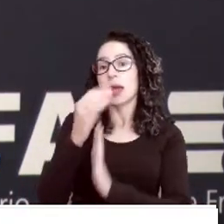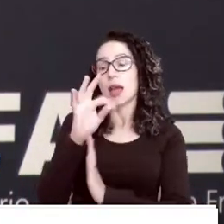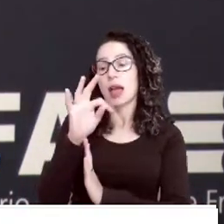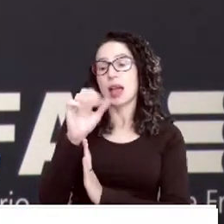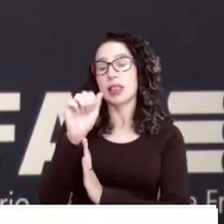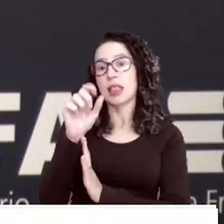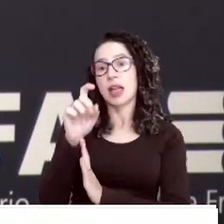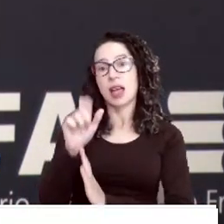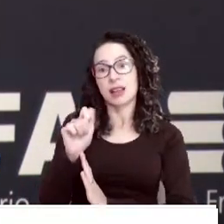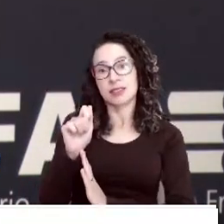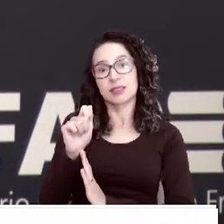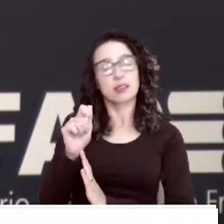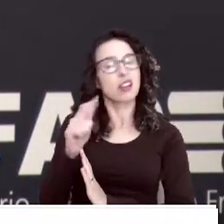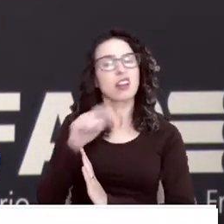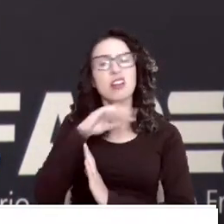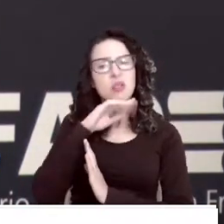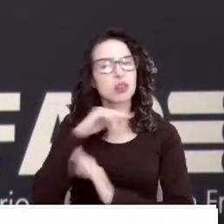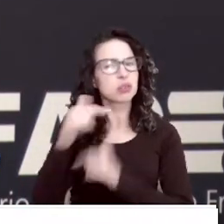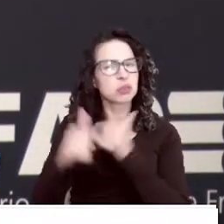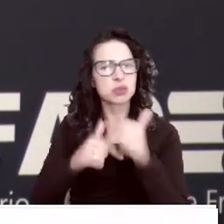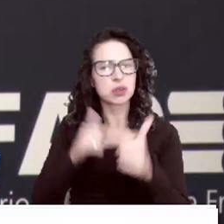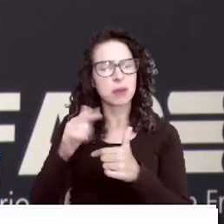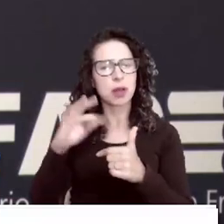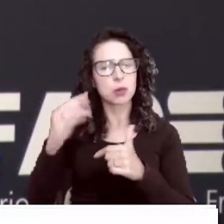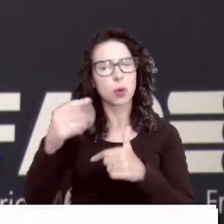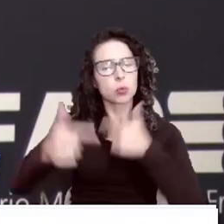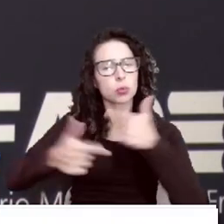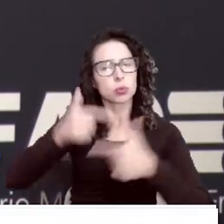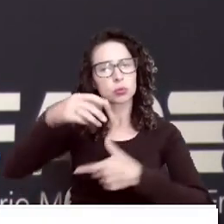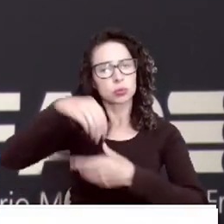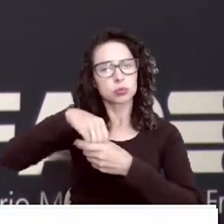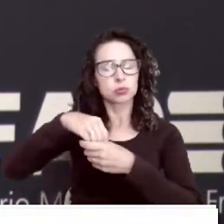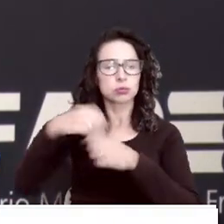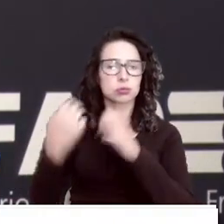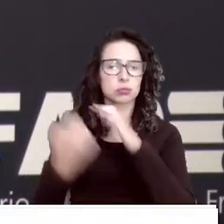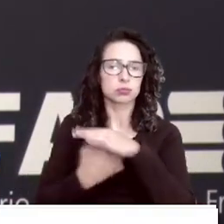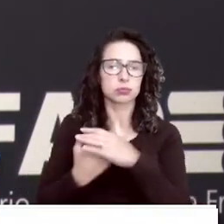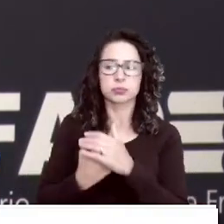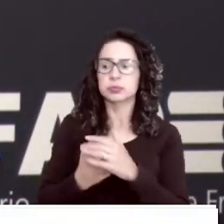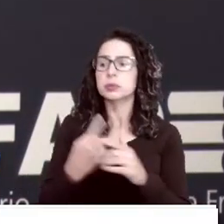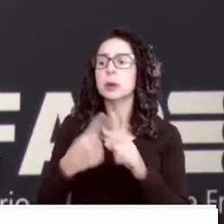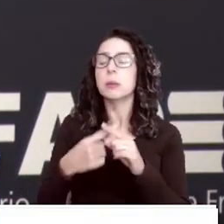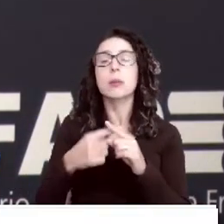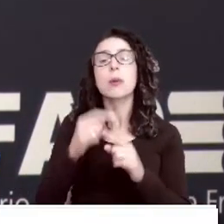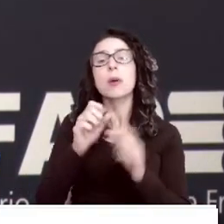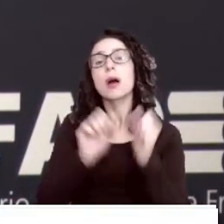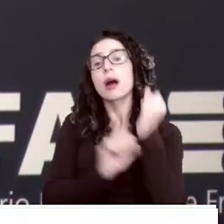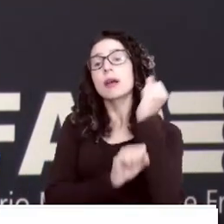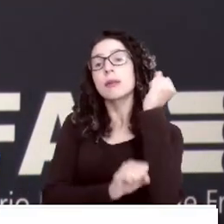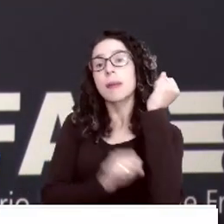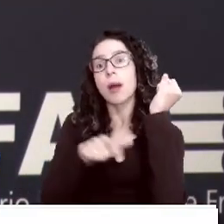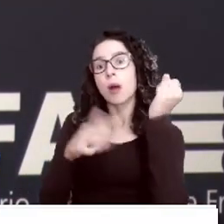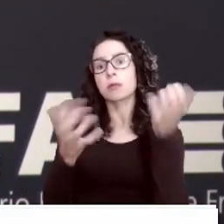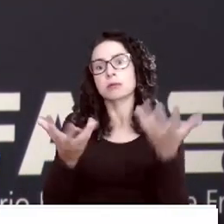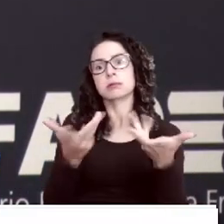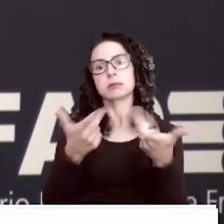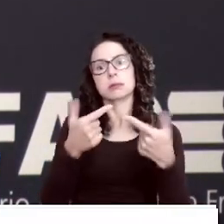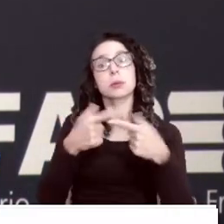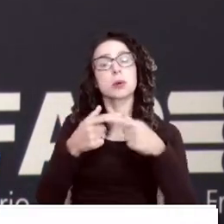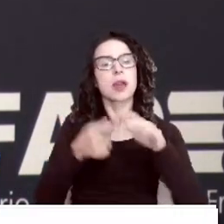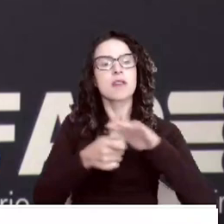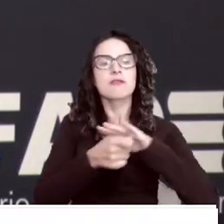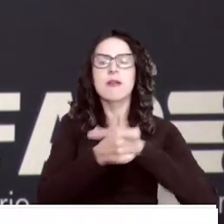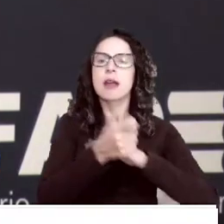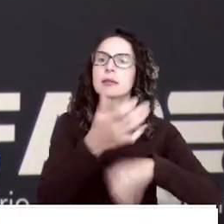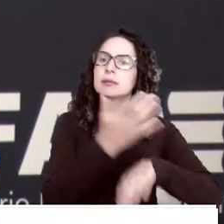má condição de trabalho para os funcionários. Por que a Sabesp é a empresa que é hoje? Porque ela investe em